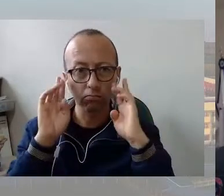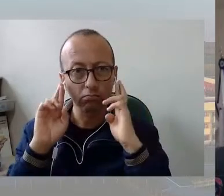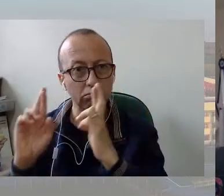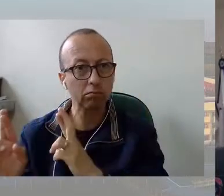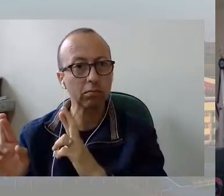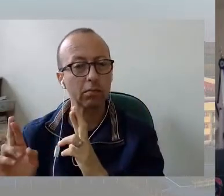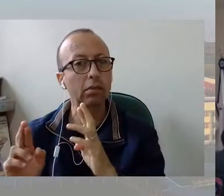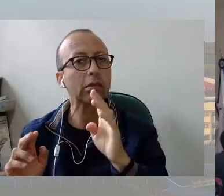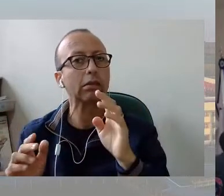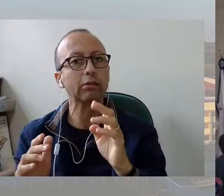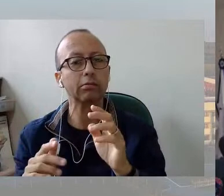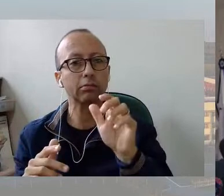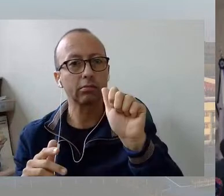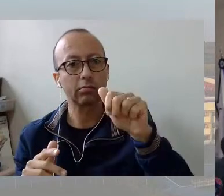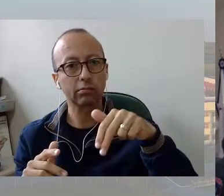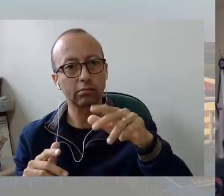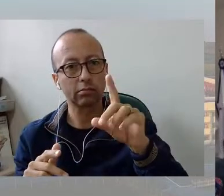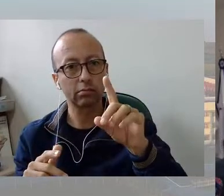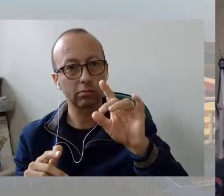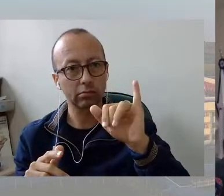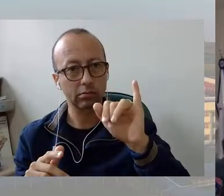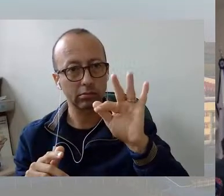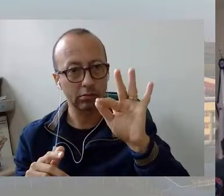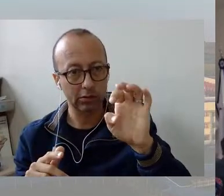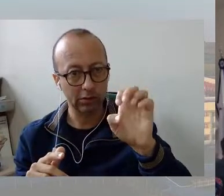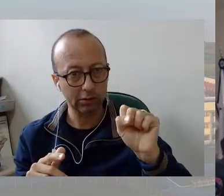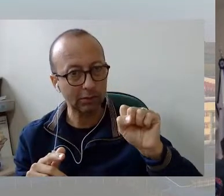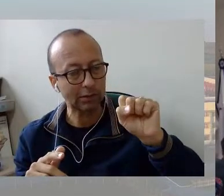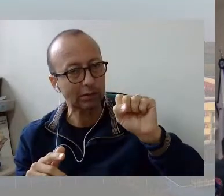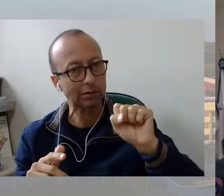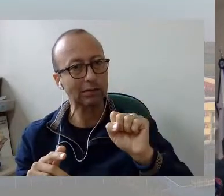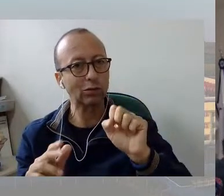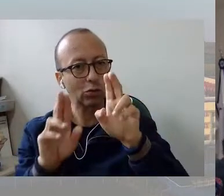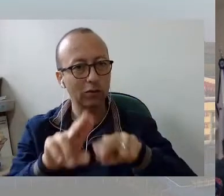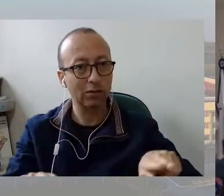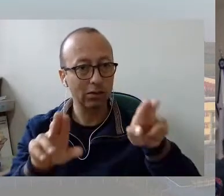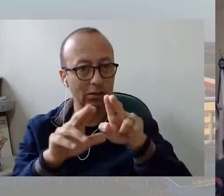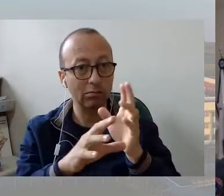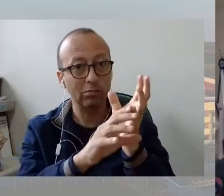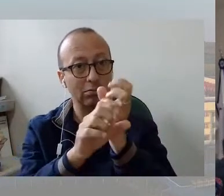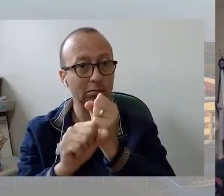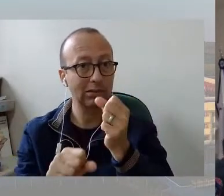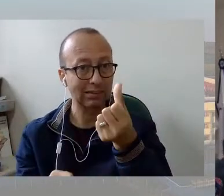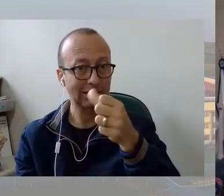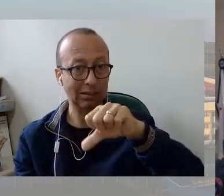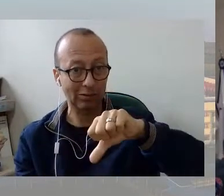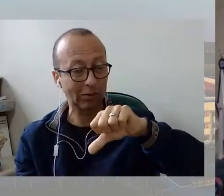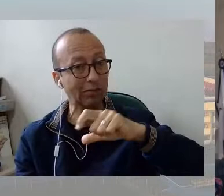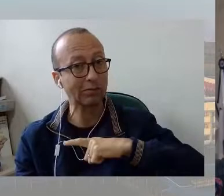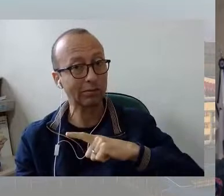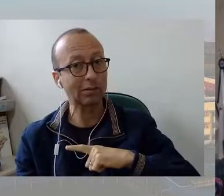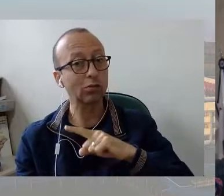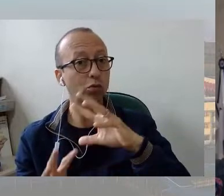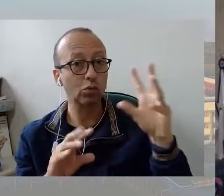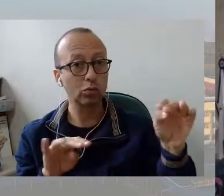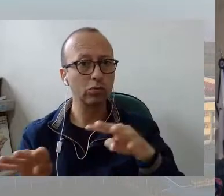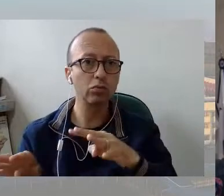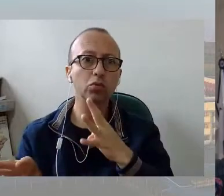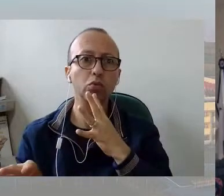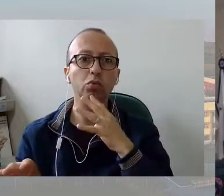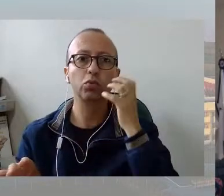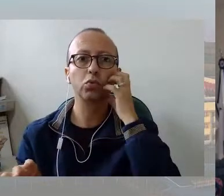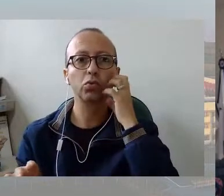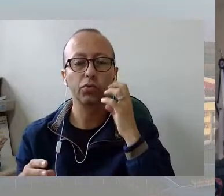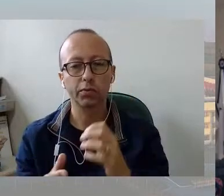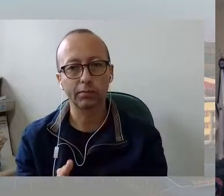da ANDIF, 69 instituições de ensino superior. Hoje se luta diferente. E é esse o nosso papel.